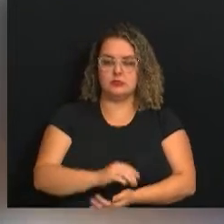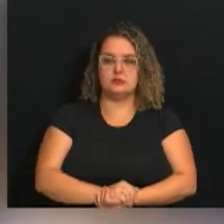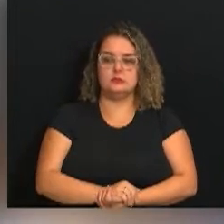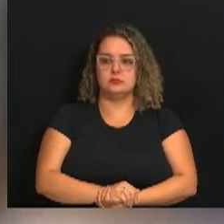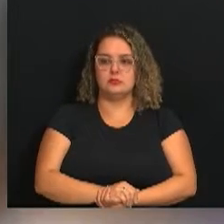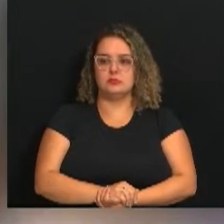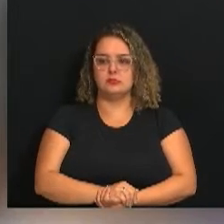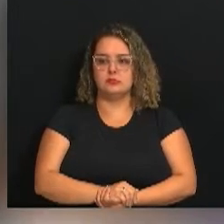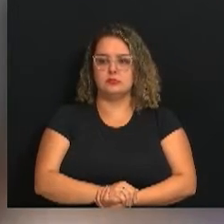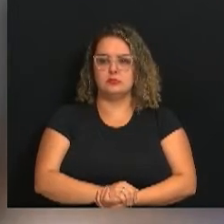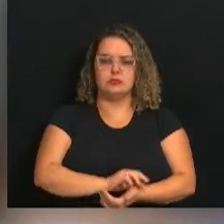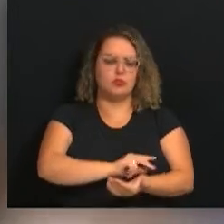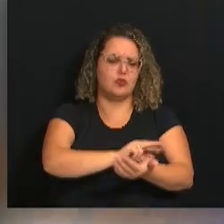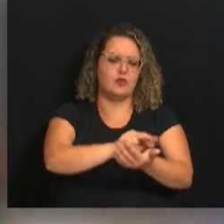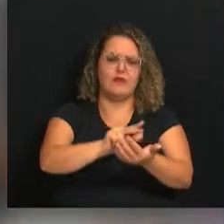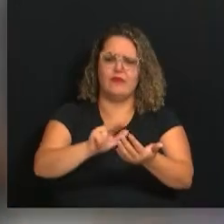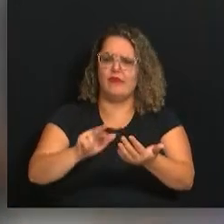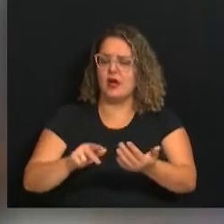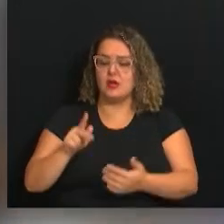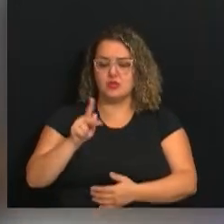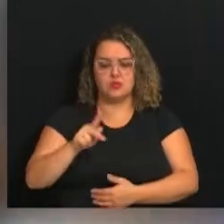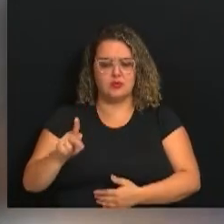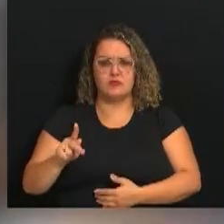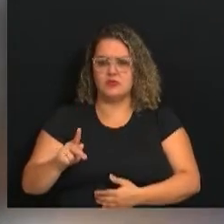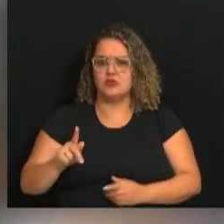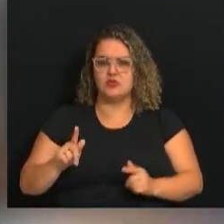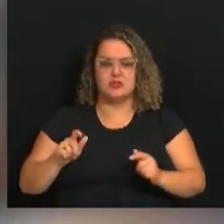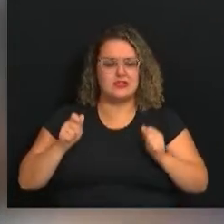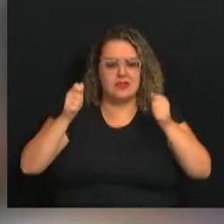colocaram contrários à moção.